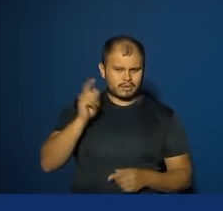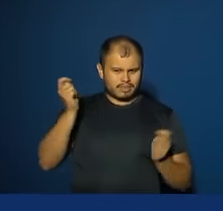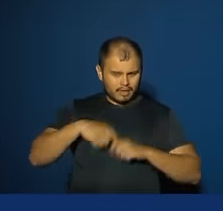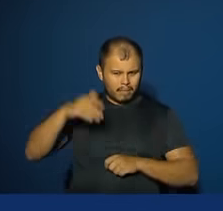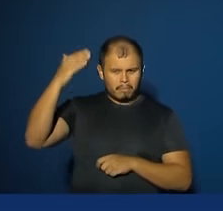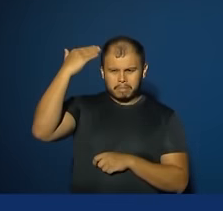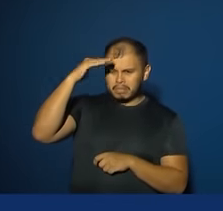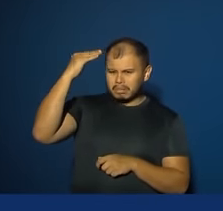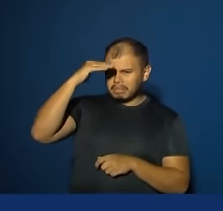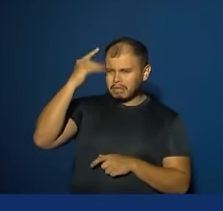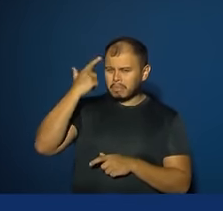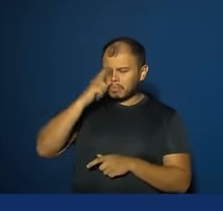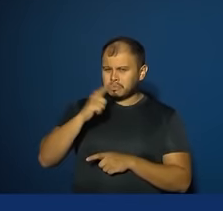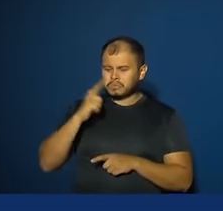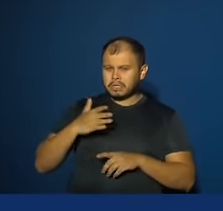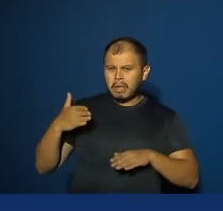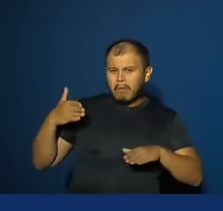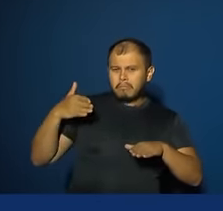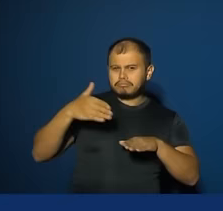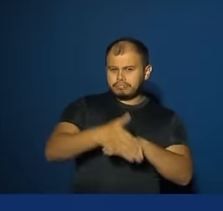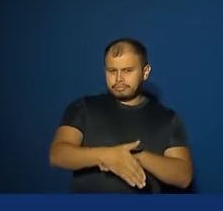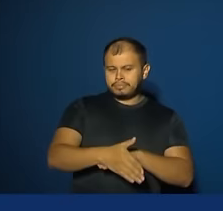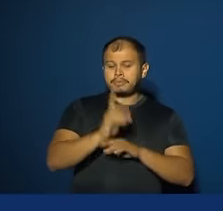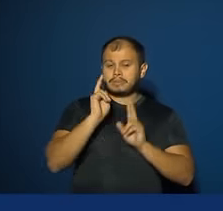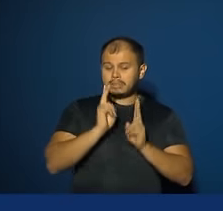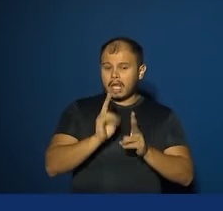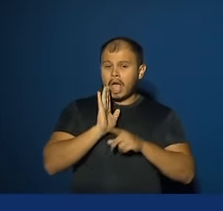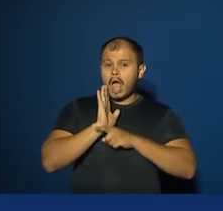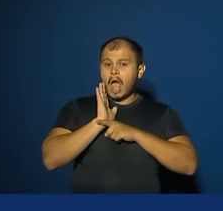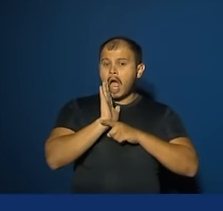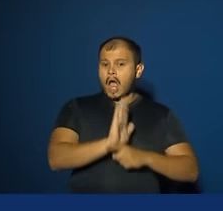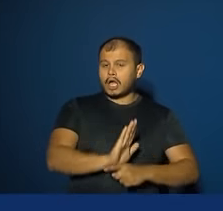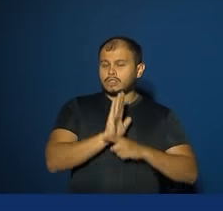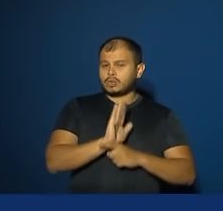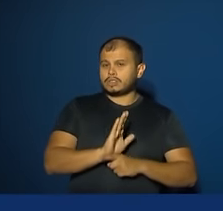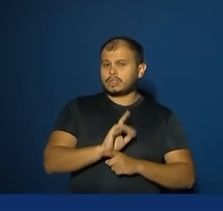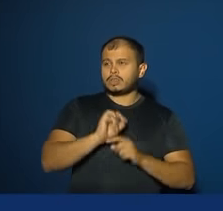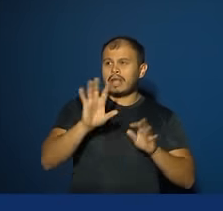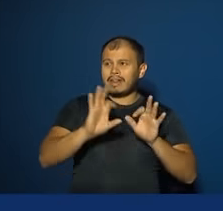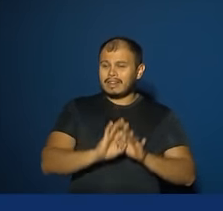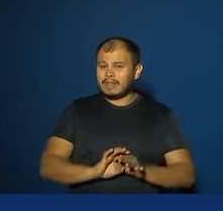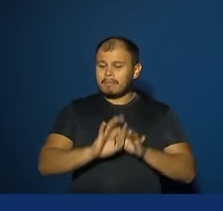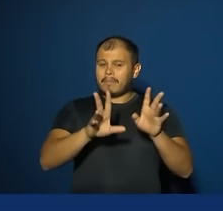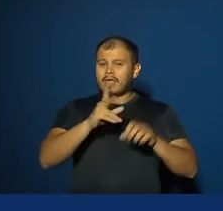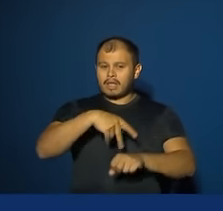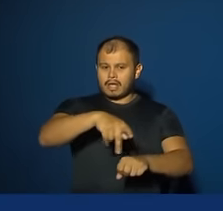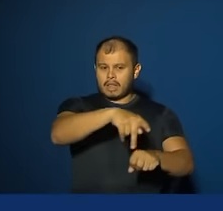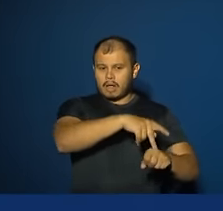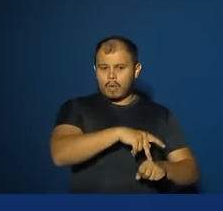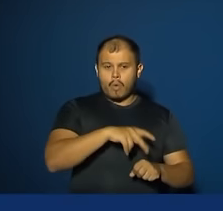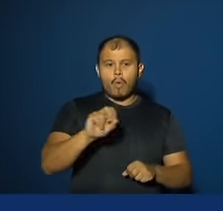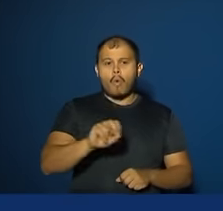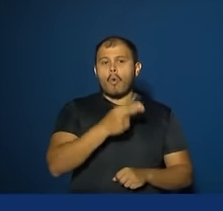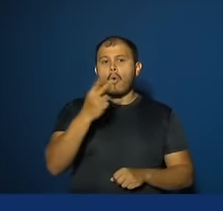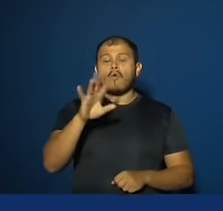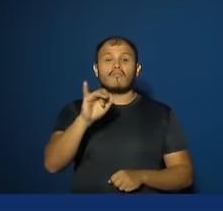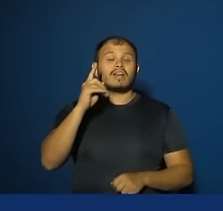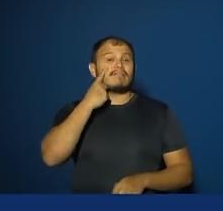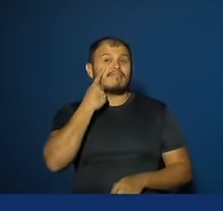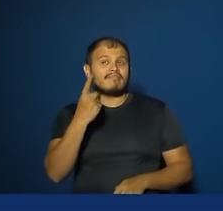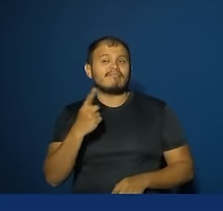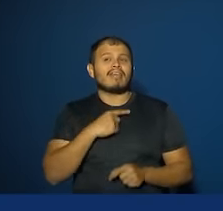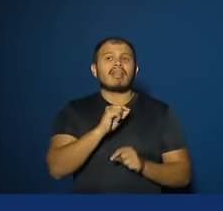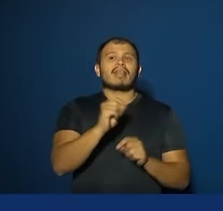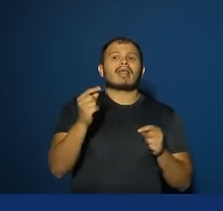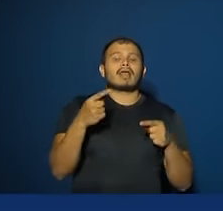acontecendo e de interferir em favor do que é a ordem Liberal internacional ou verá seus antigos